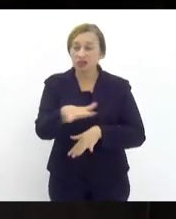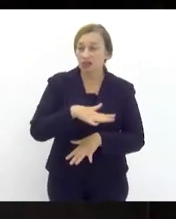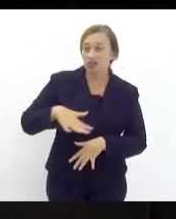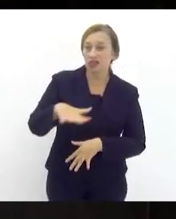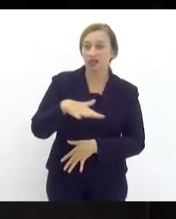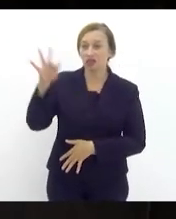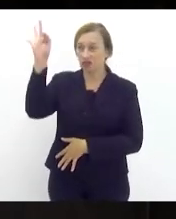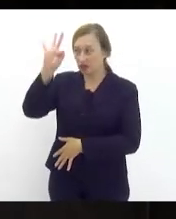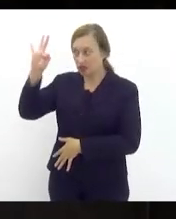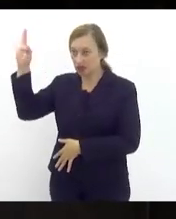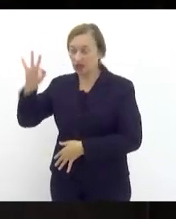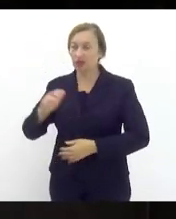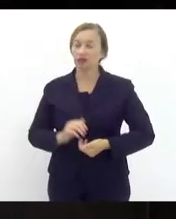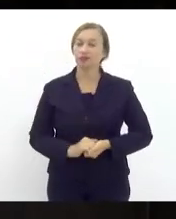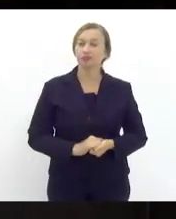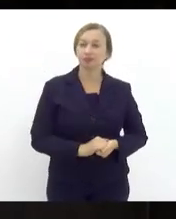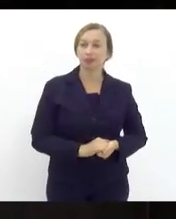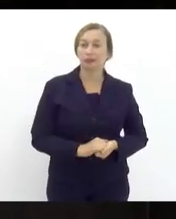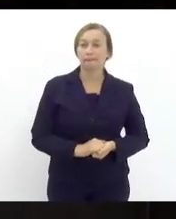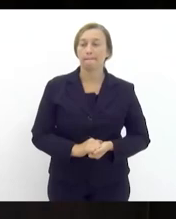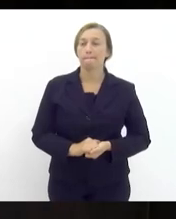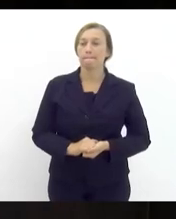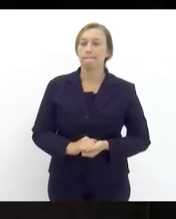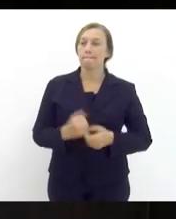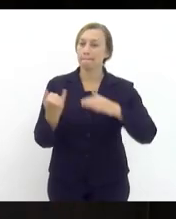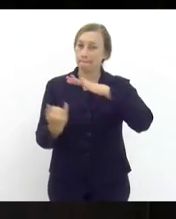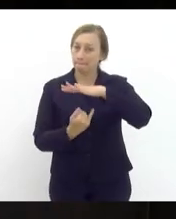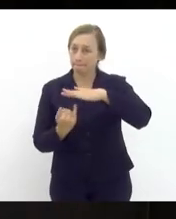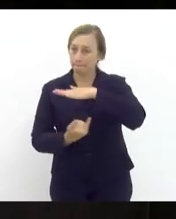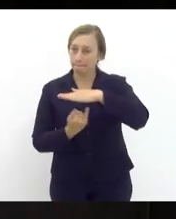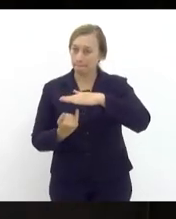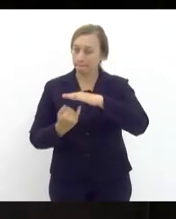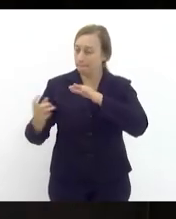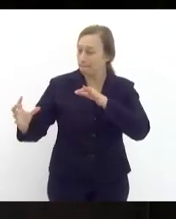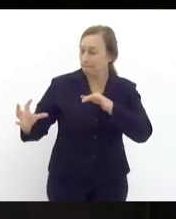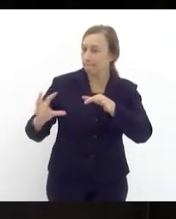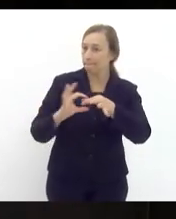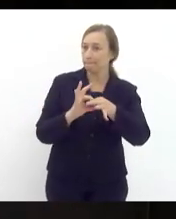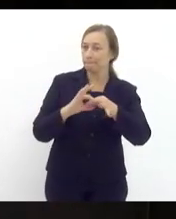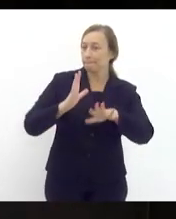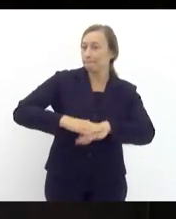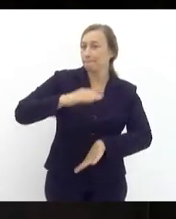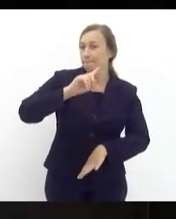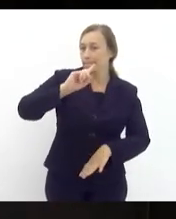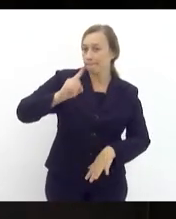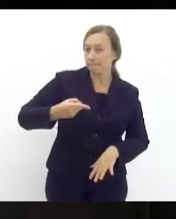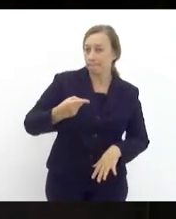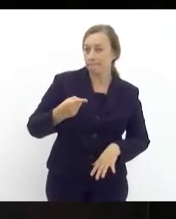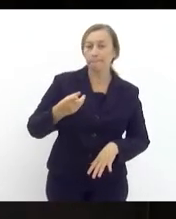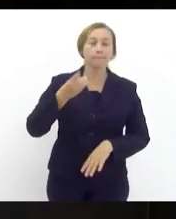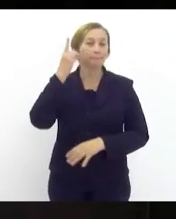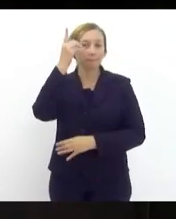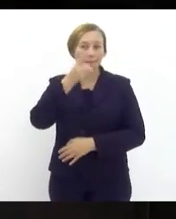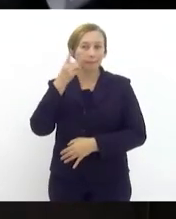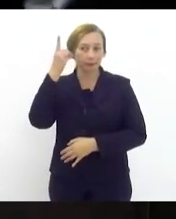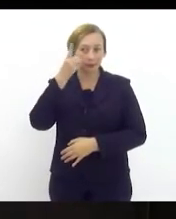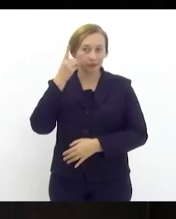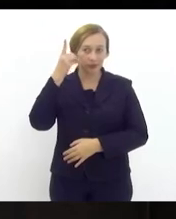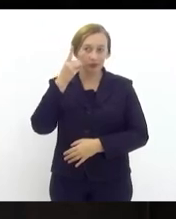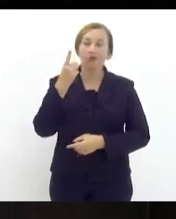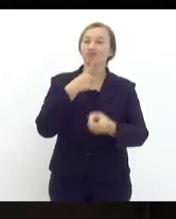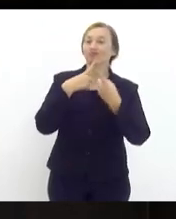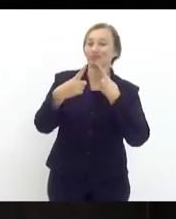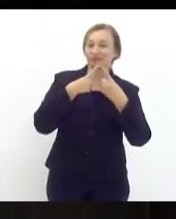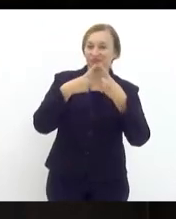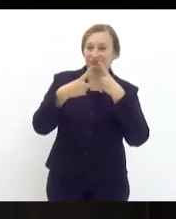federativas e tendo essa instituição que agrega mais de mil parlamentares o